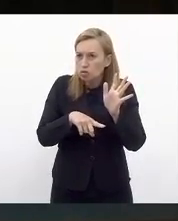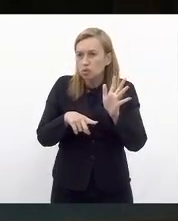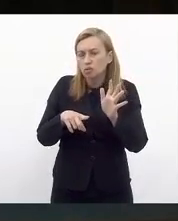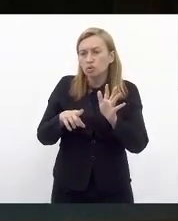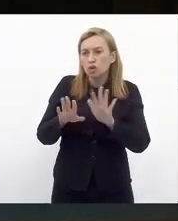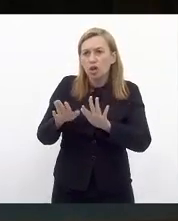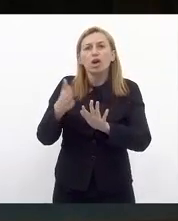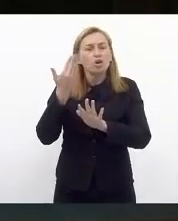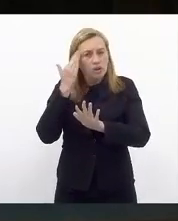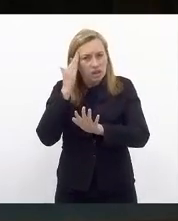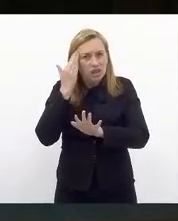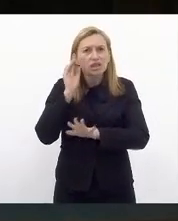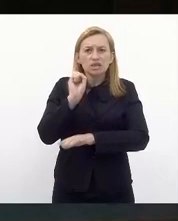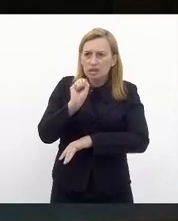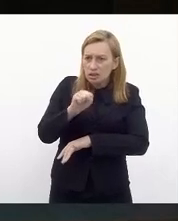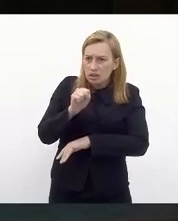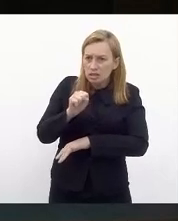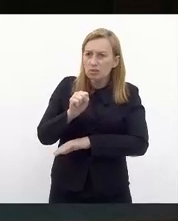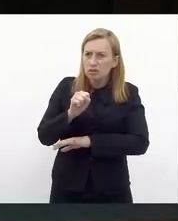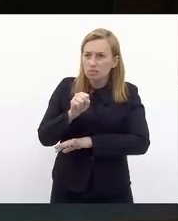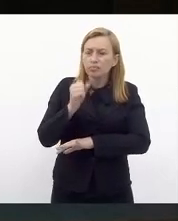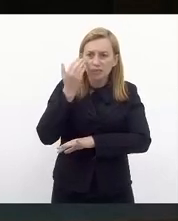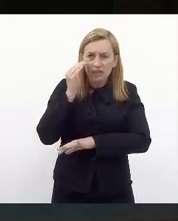eu já entendi